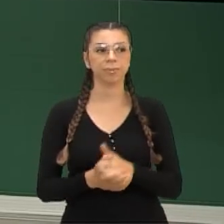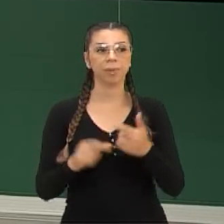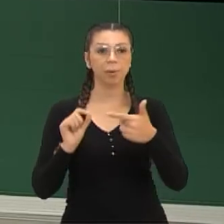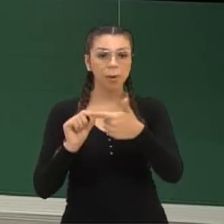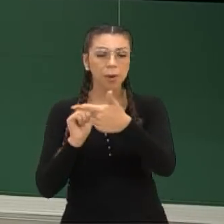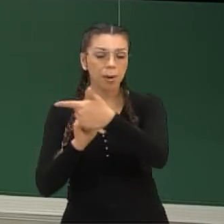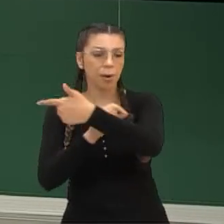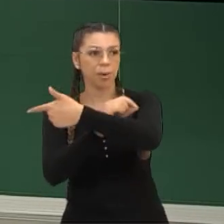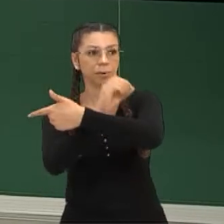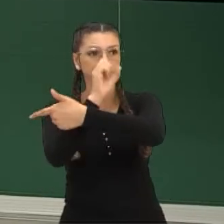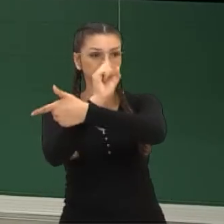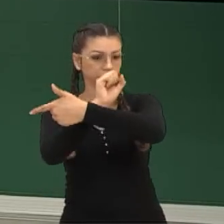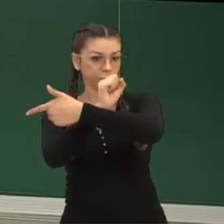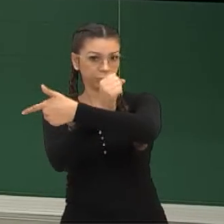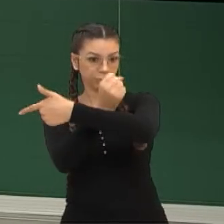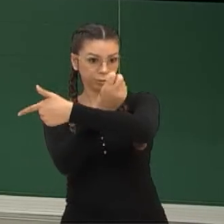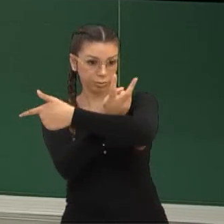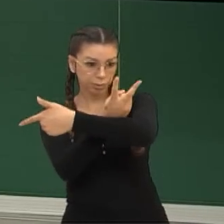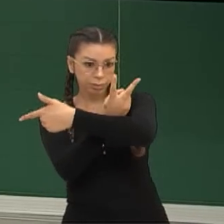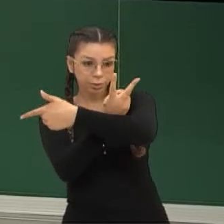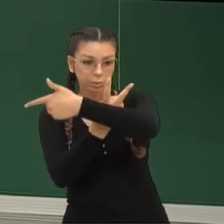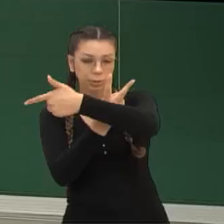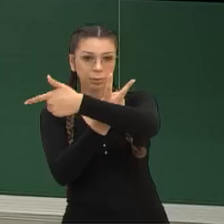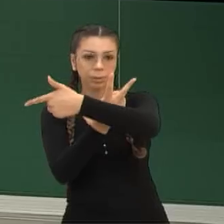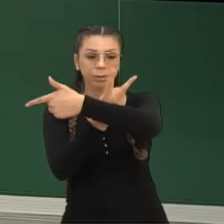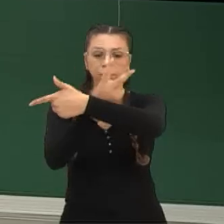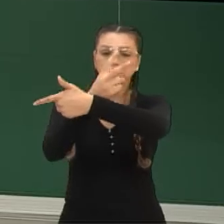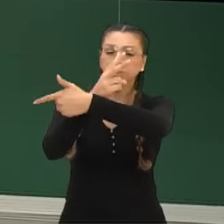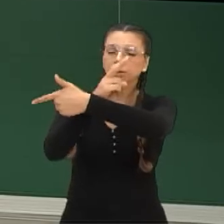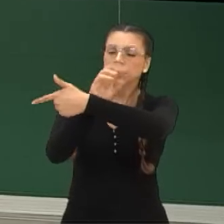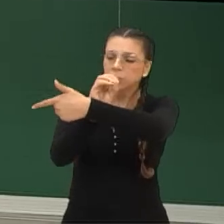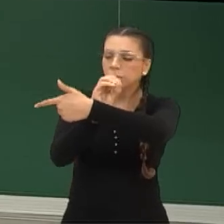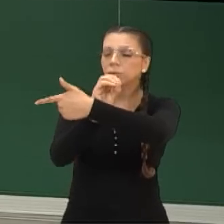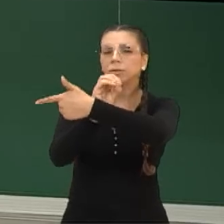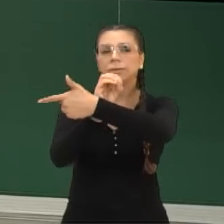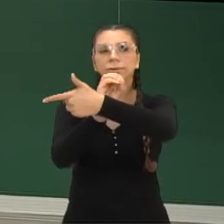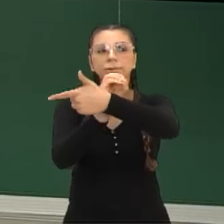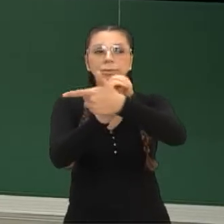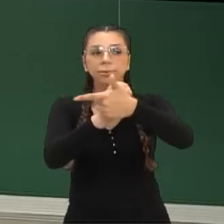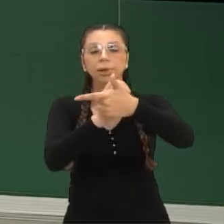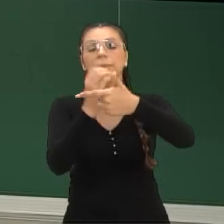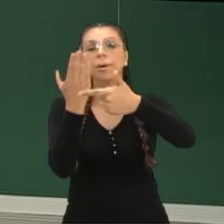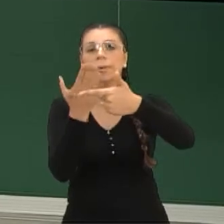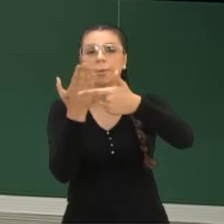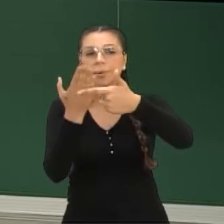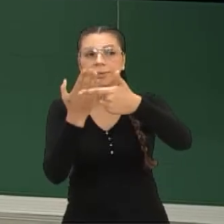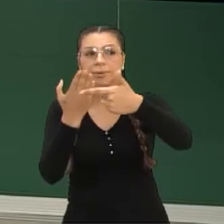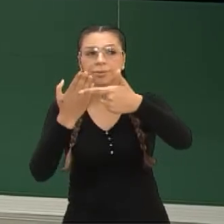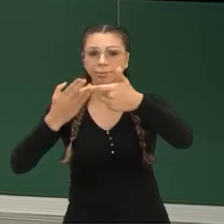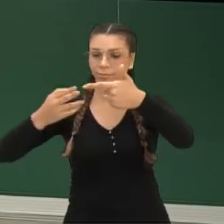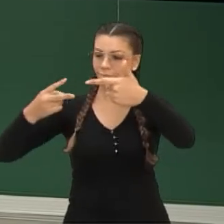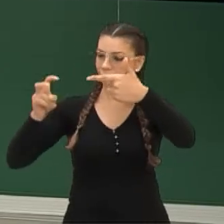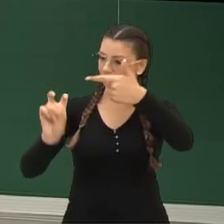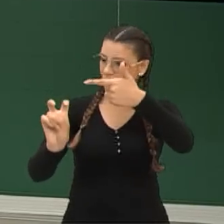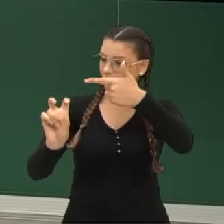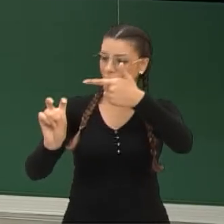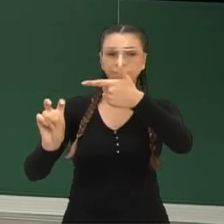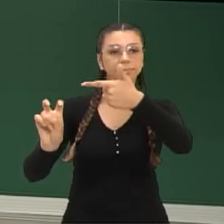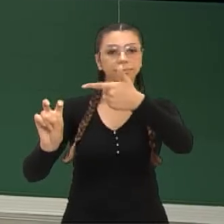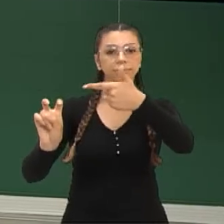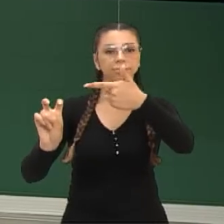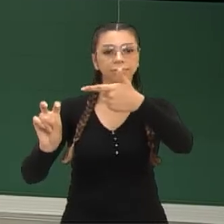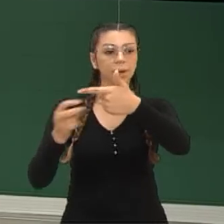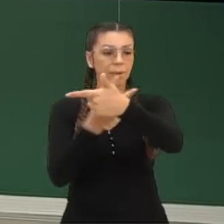então agora eu vou para a casa dos centésimos. 20 centésimos dividido por 4 vai dar 5